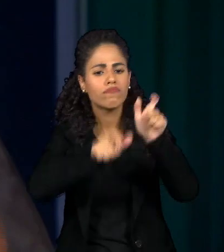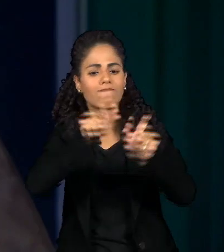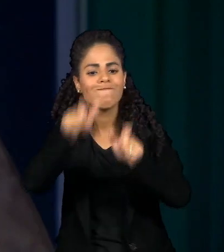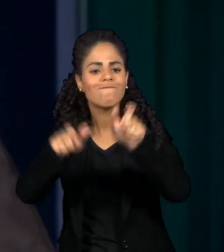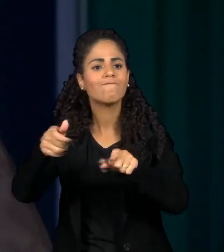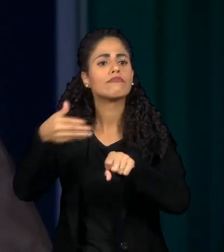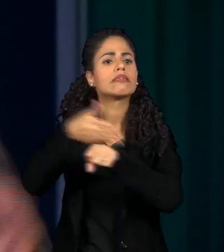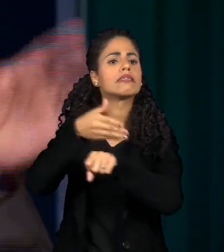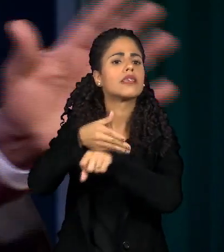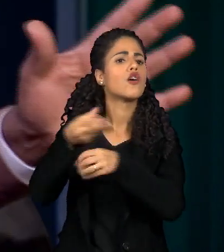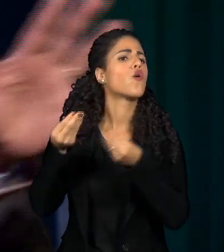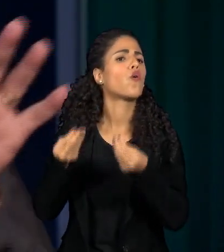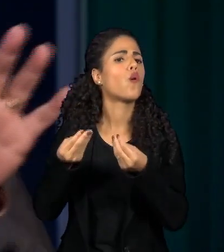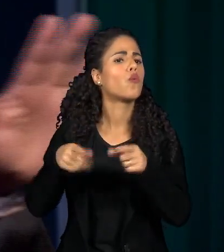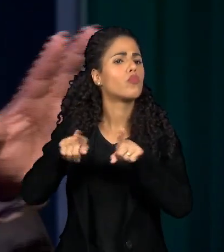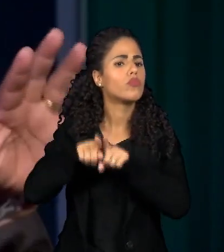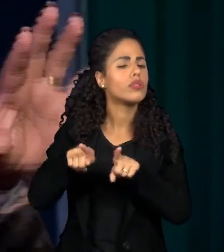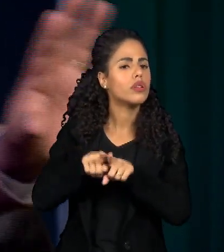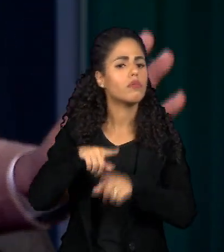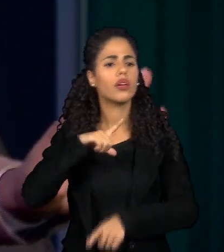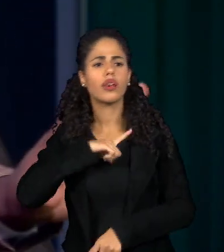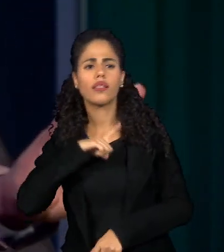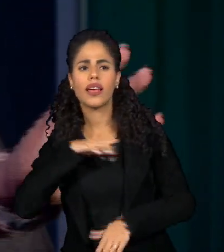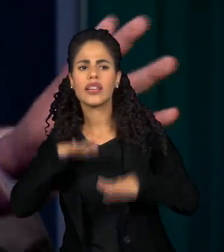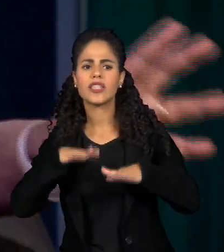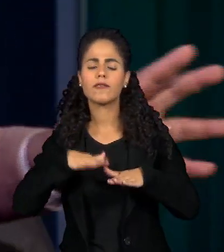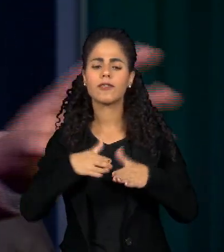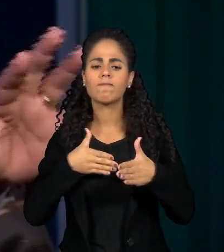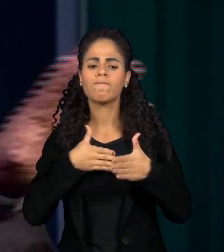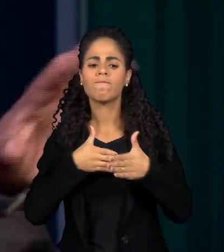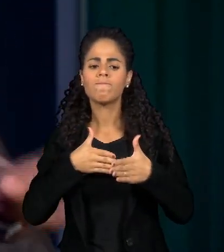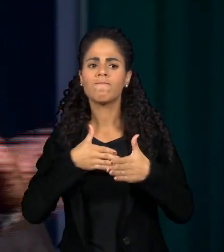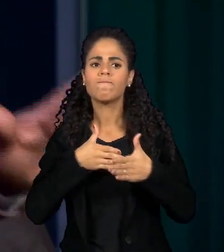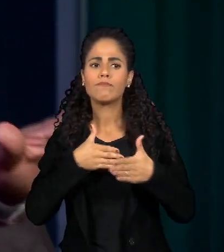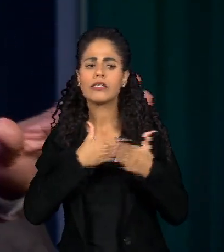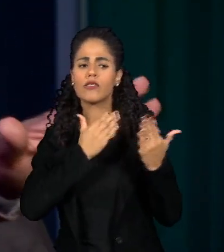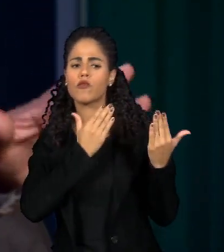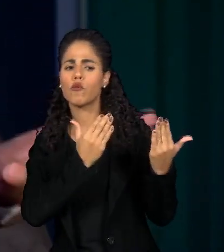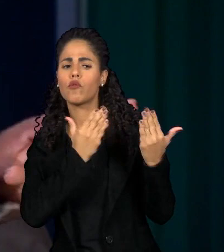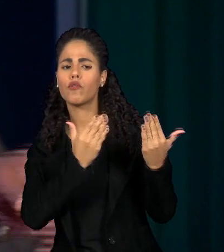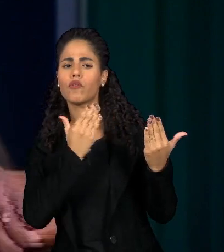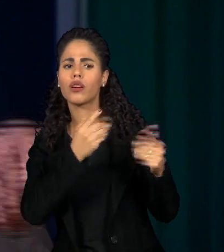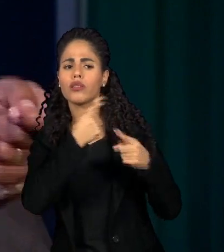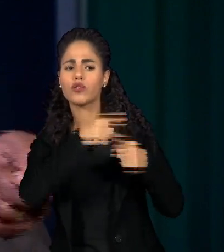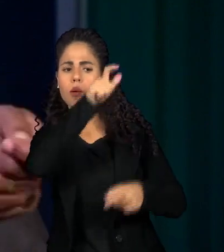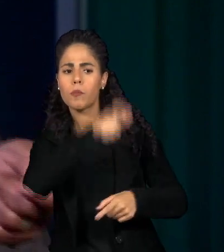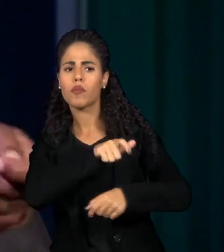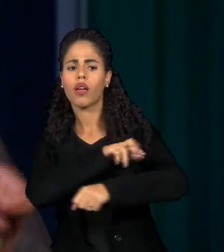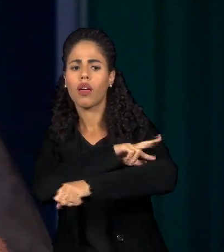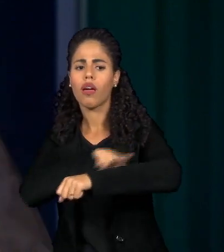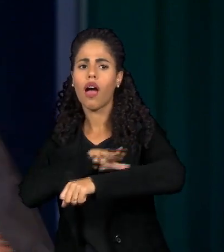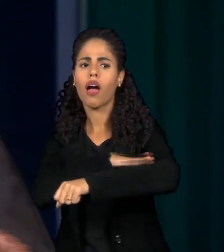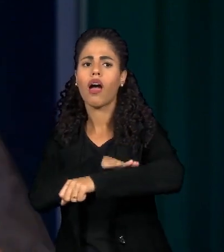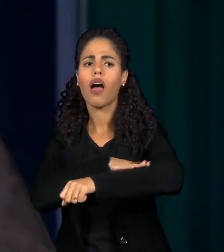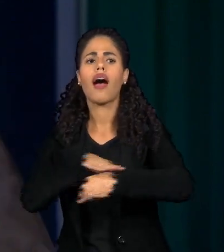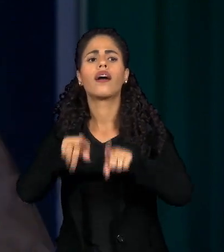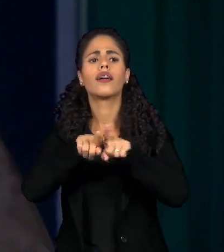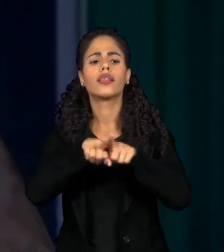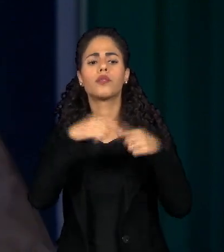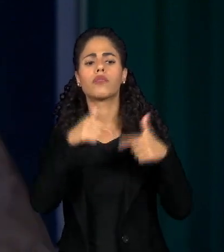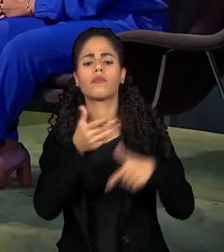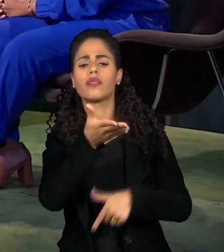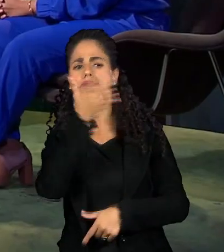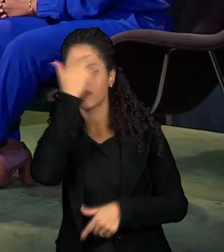nessas estruturas e que tem uma certa restrição e mesmo desconfiança no que diz respeito à qualidade do trabalho